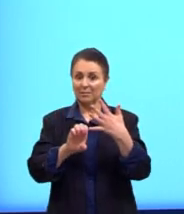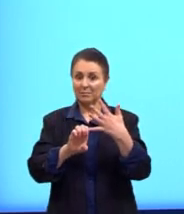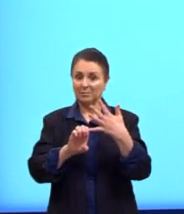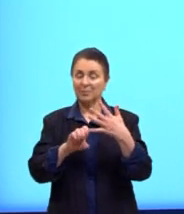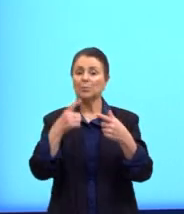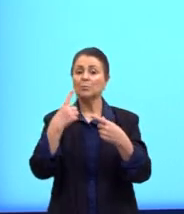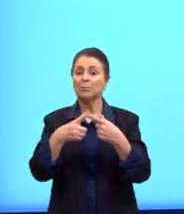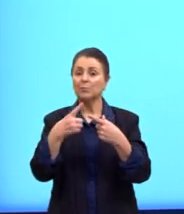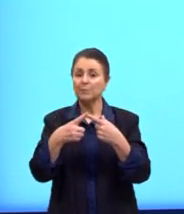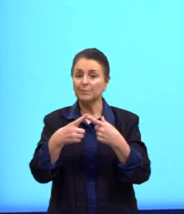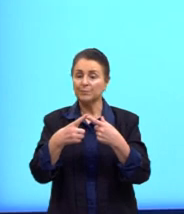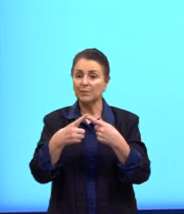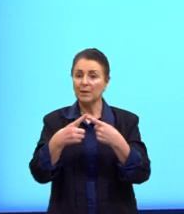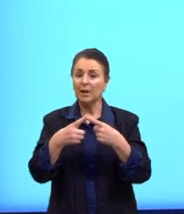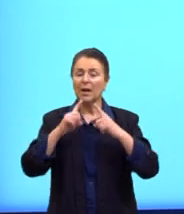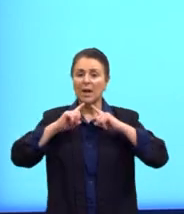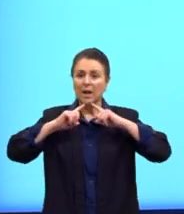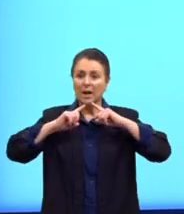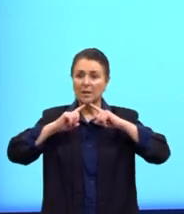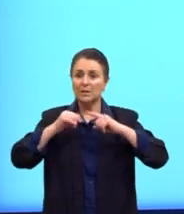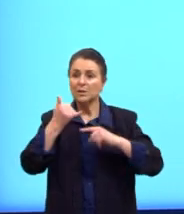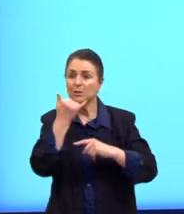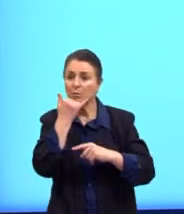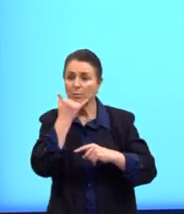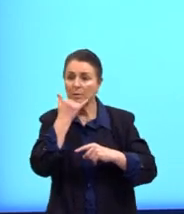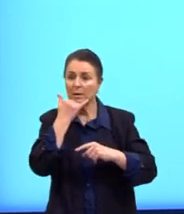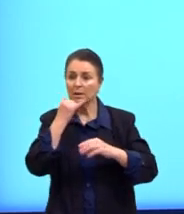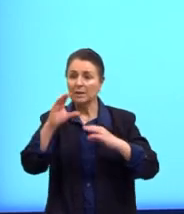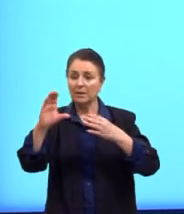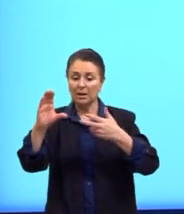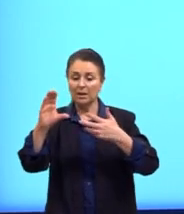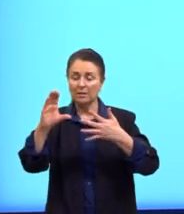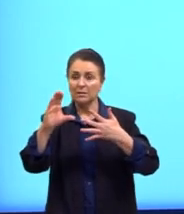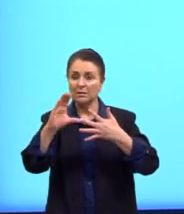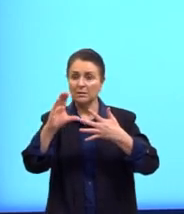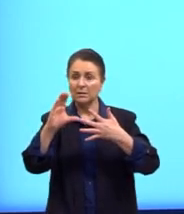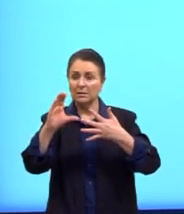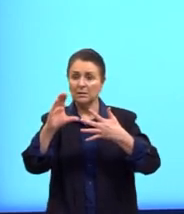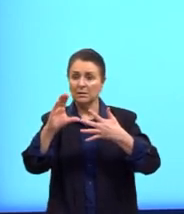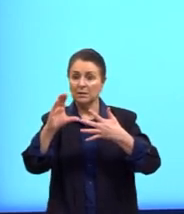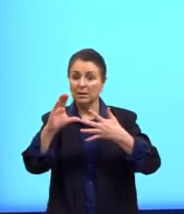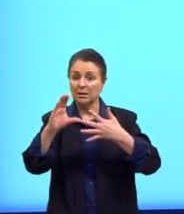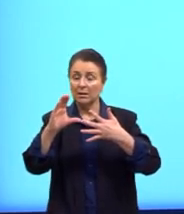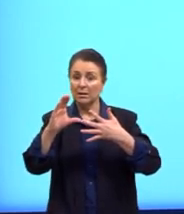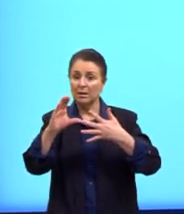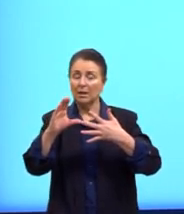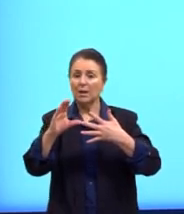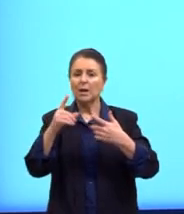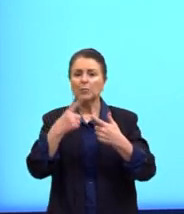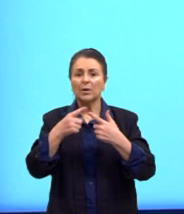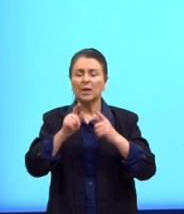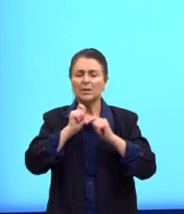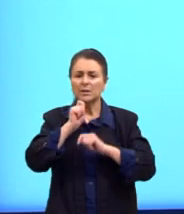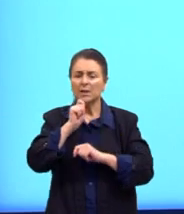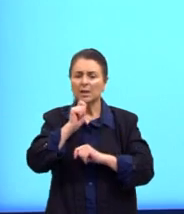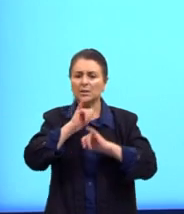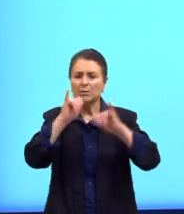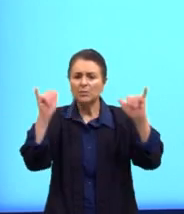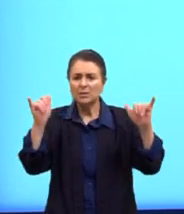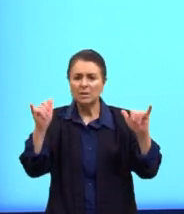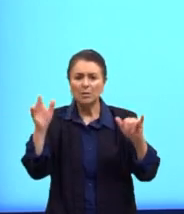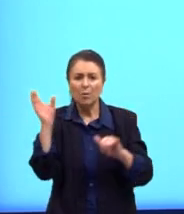porque aqui a crítica é exatamente o fato dessas notícias elas serem instantâneas